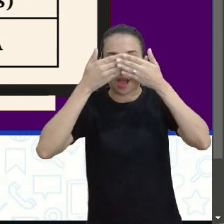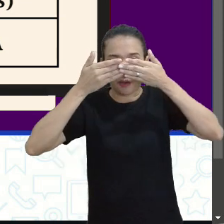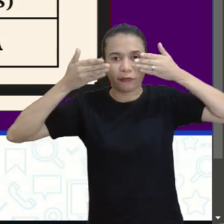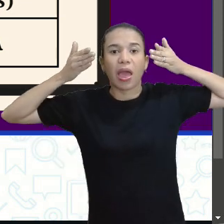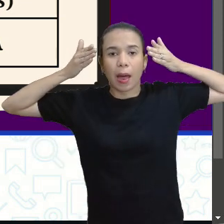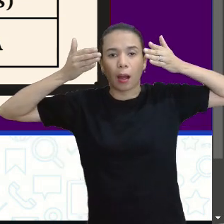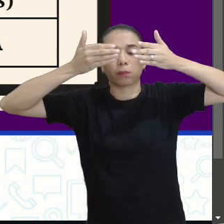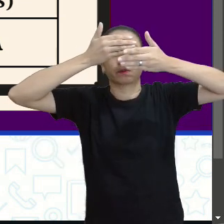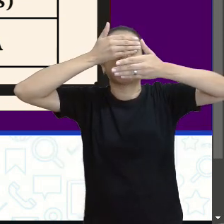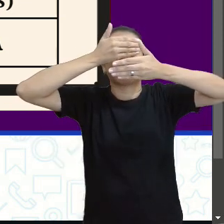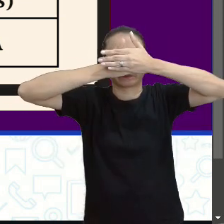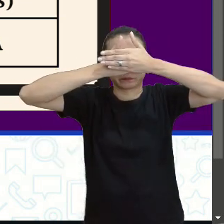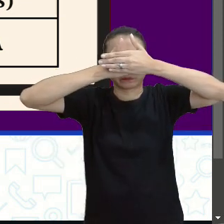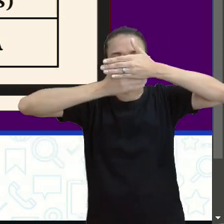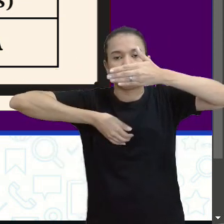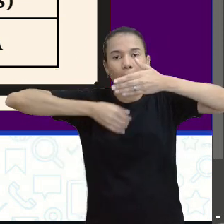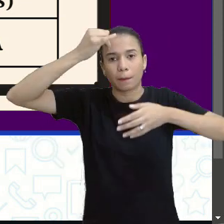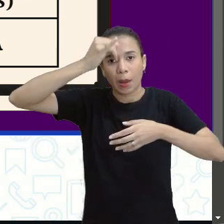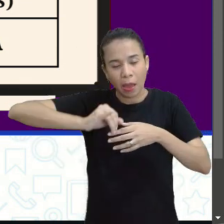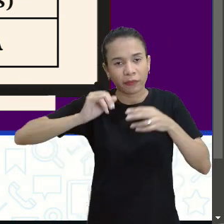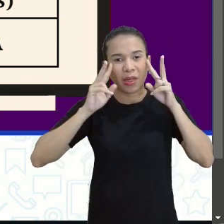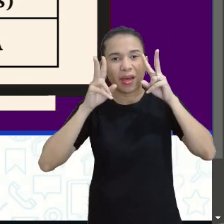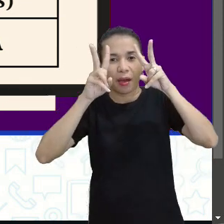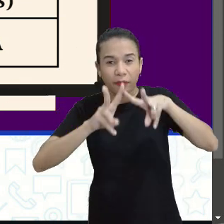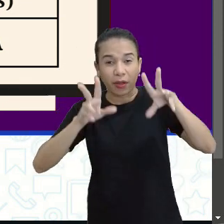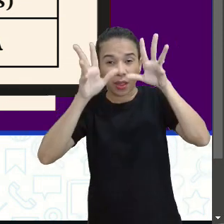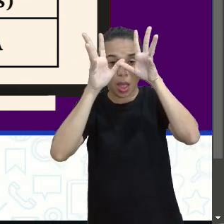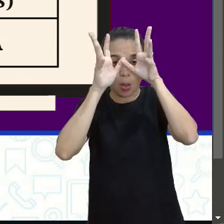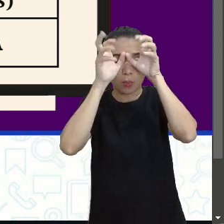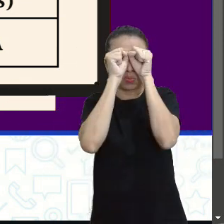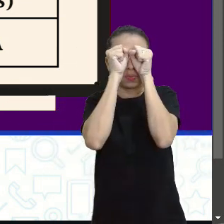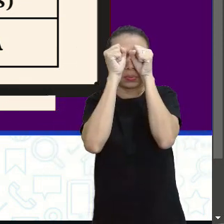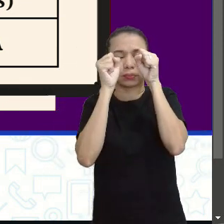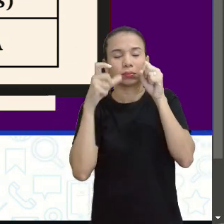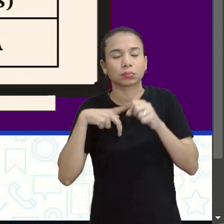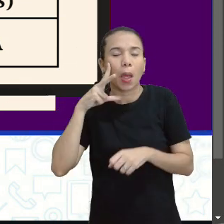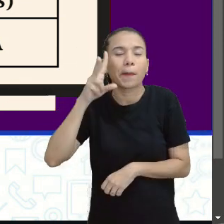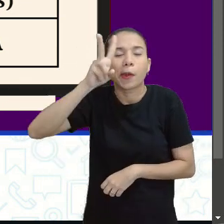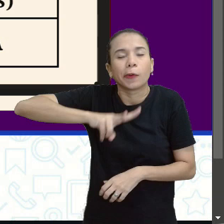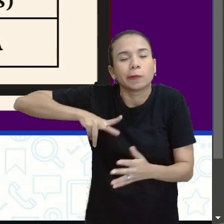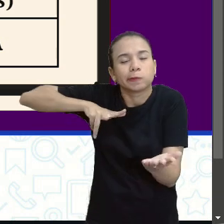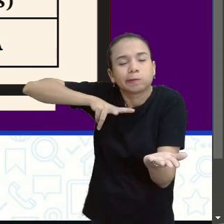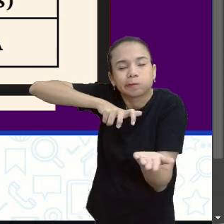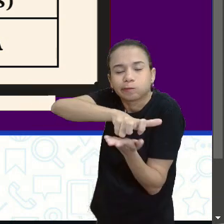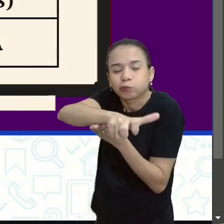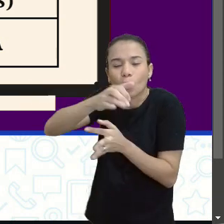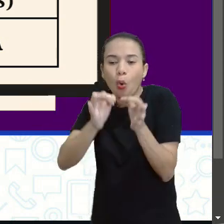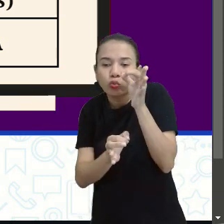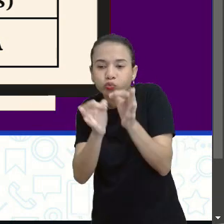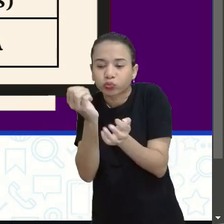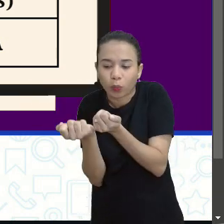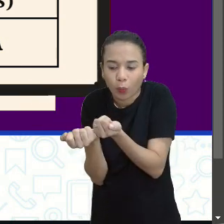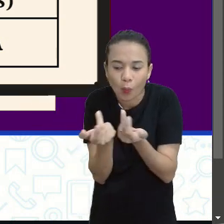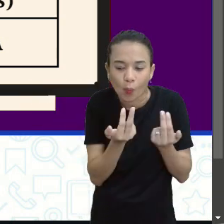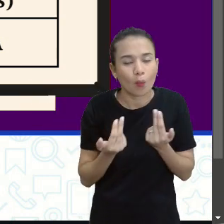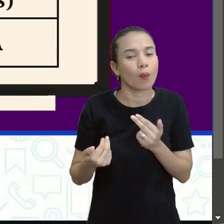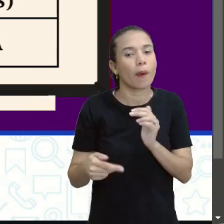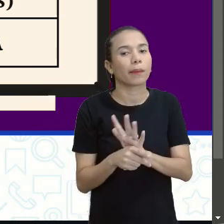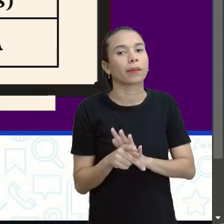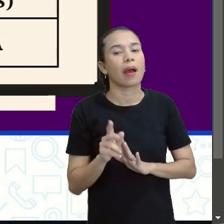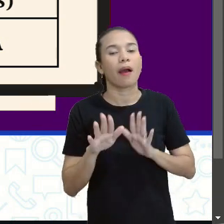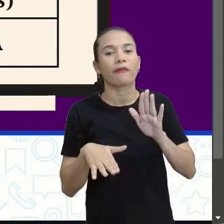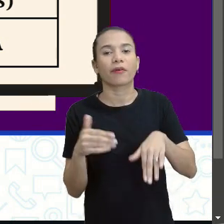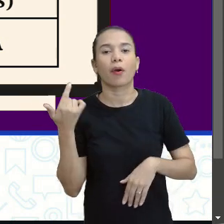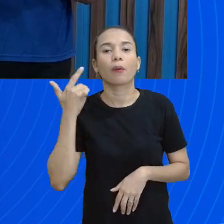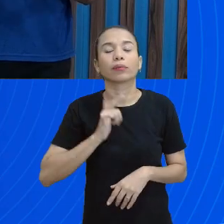por exemplo, né? Aquele material que é colocado nos olhos, serve, às vezes, para fazer